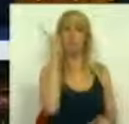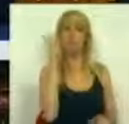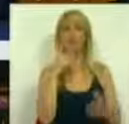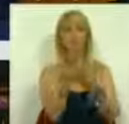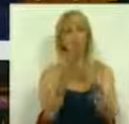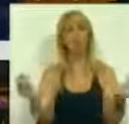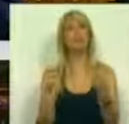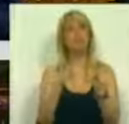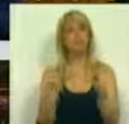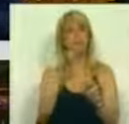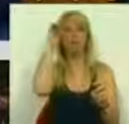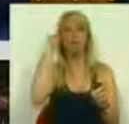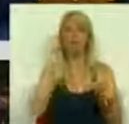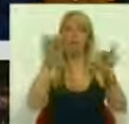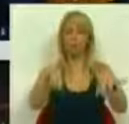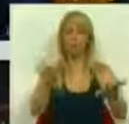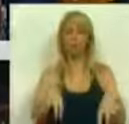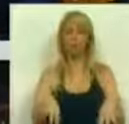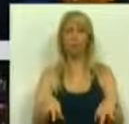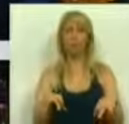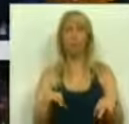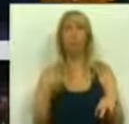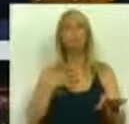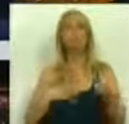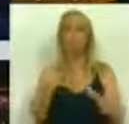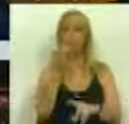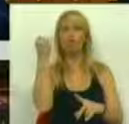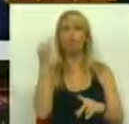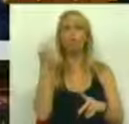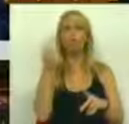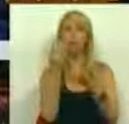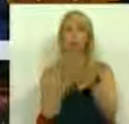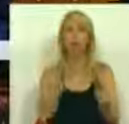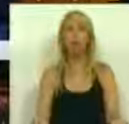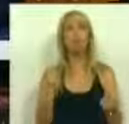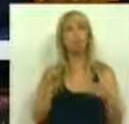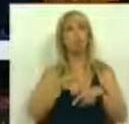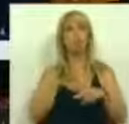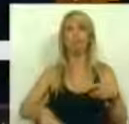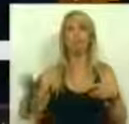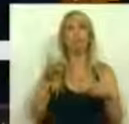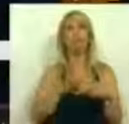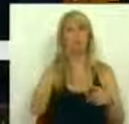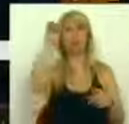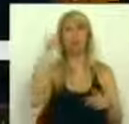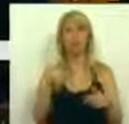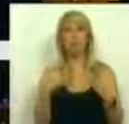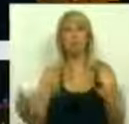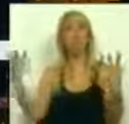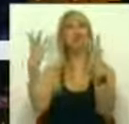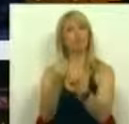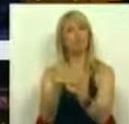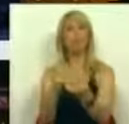momento difícil. Para terminar, Sr. Deputado. Vou terminar. E vamos vencer este tempo difícil porque estamos juntos, porque todos estão chamados a fazer o